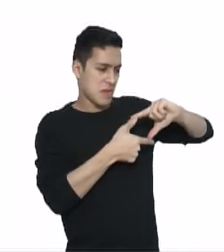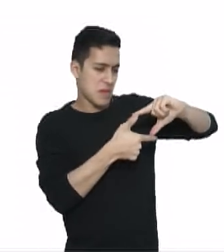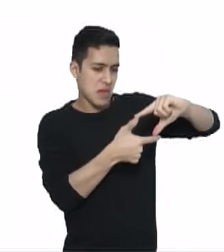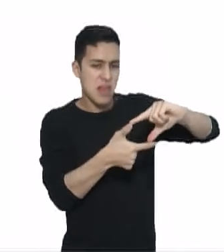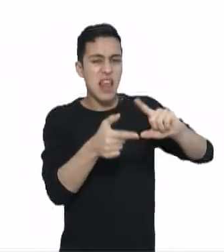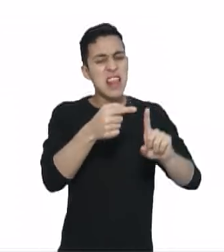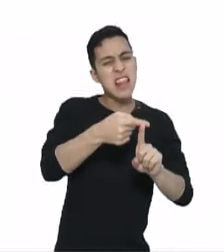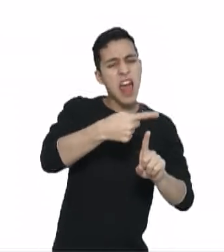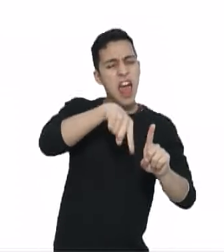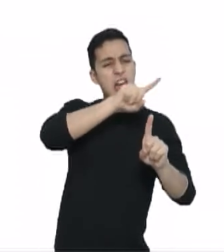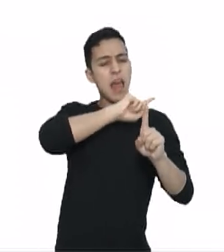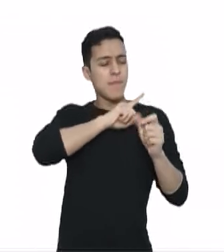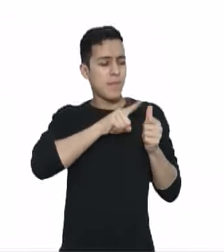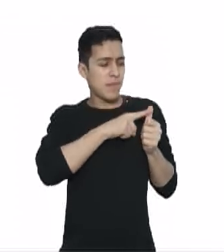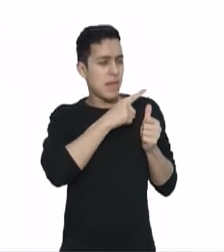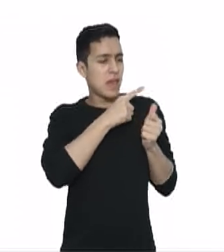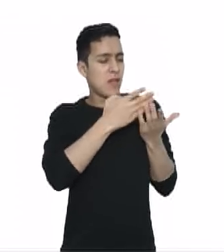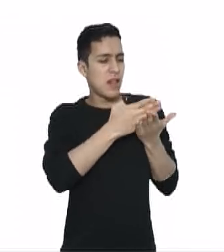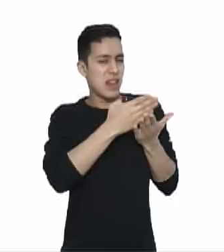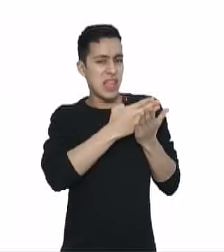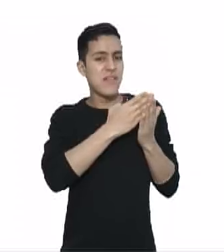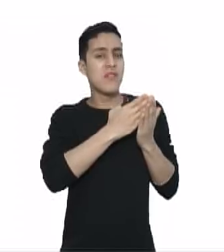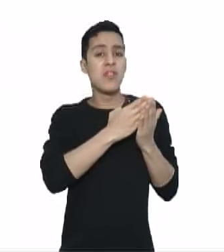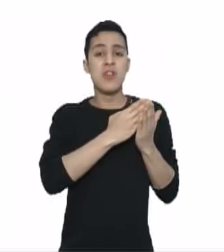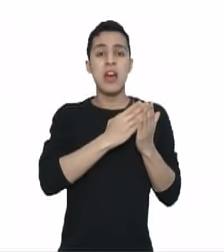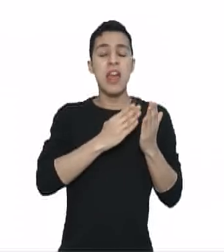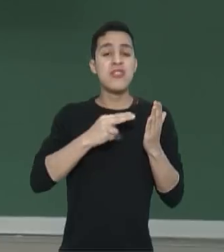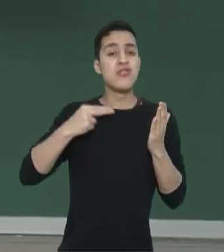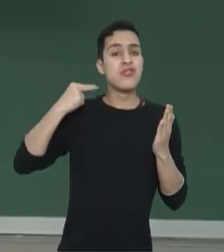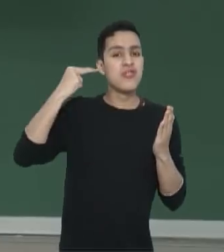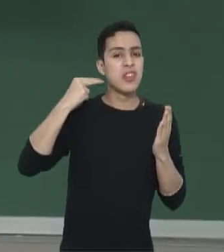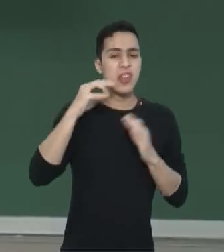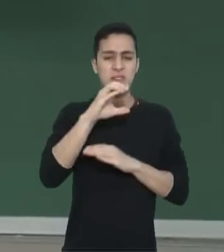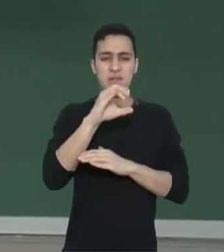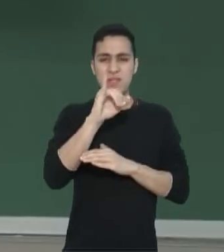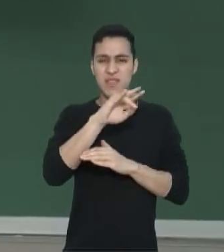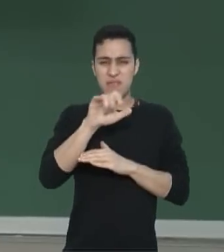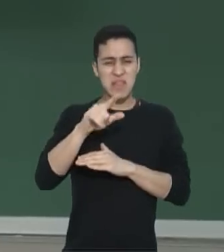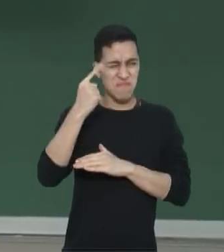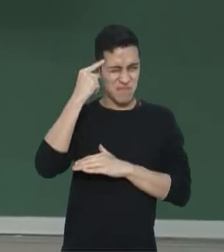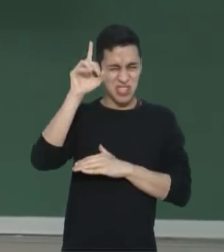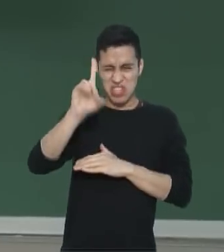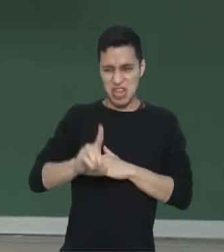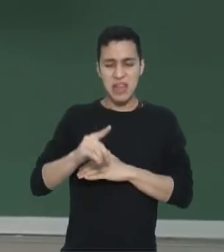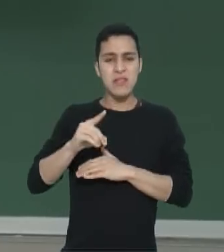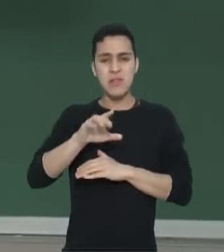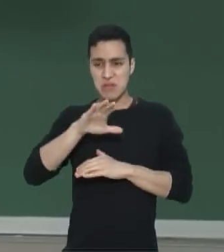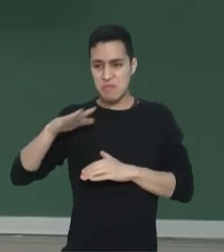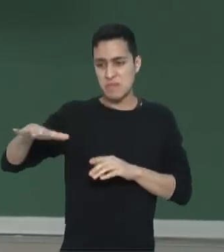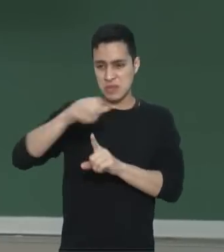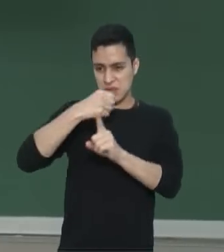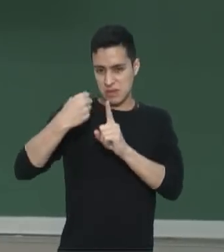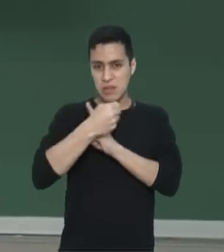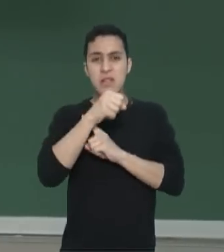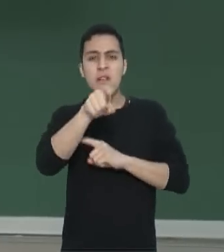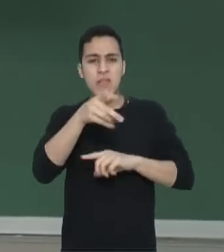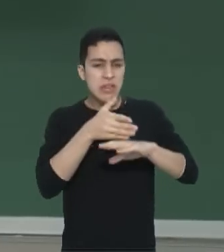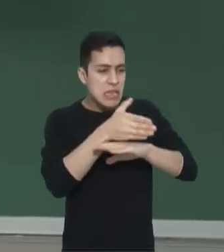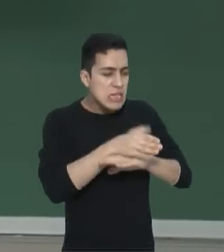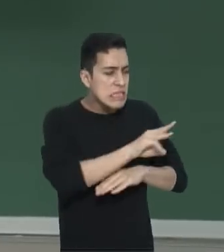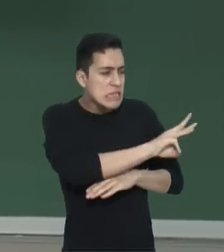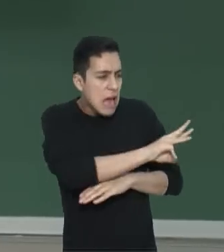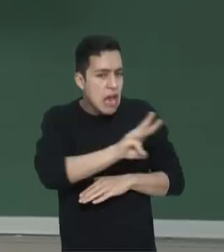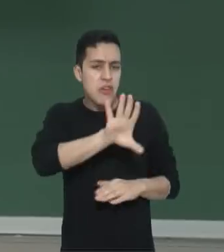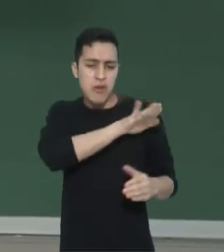é dos primeiros livros de direito civil, certo? Então, cada lei você vai encontrar no site do governo,